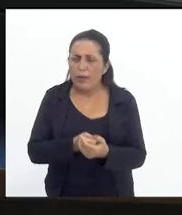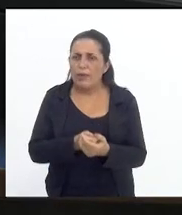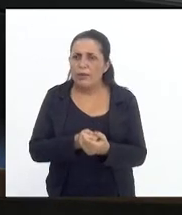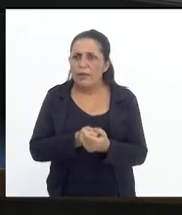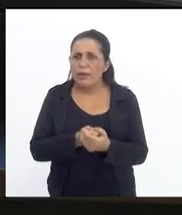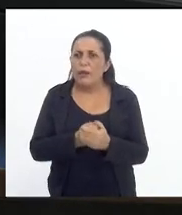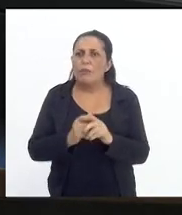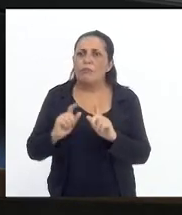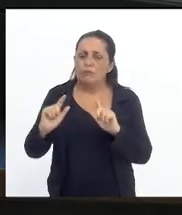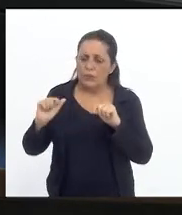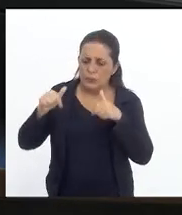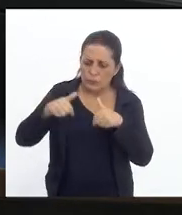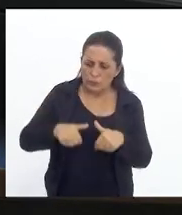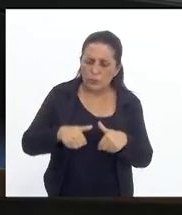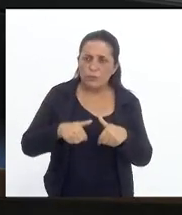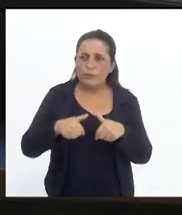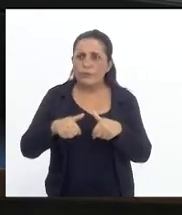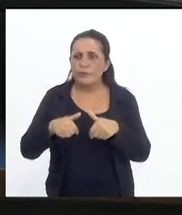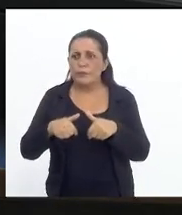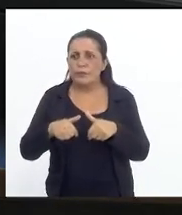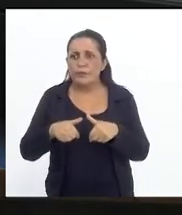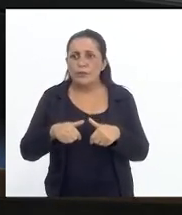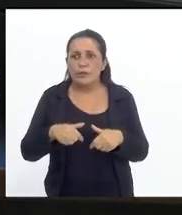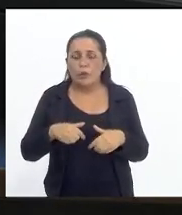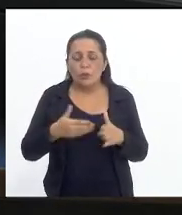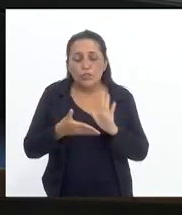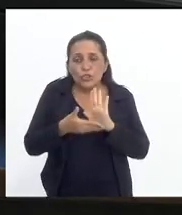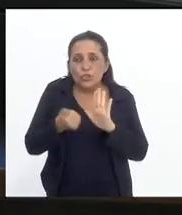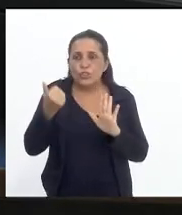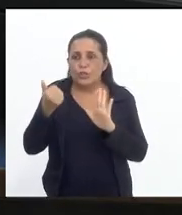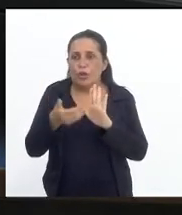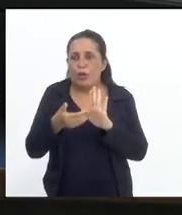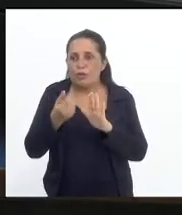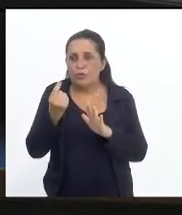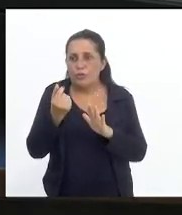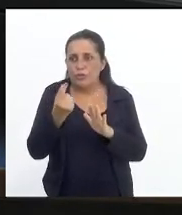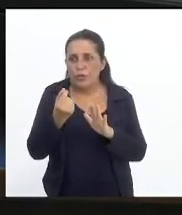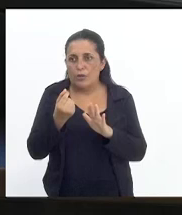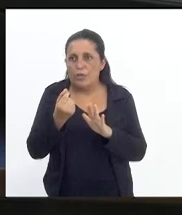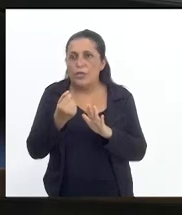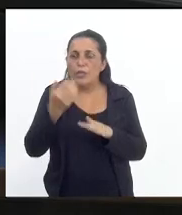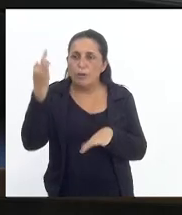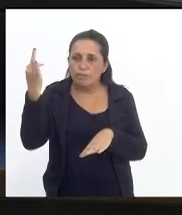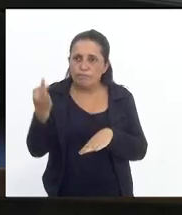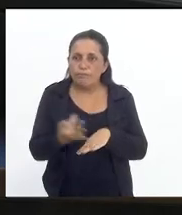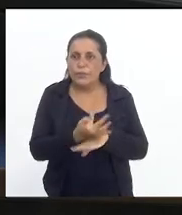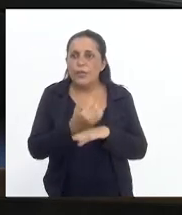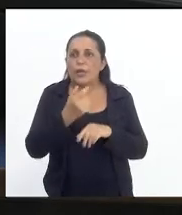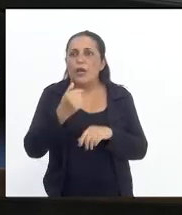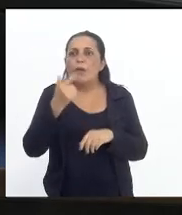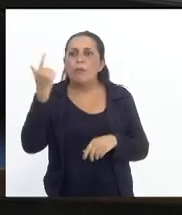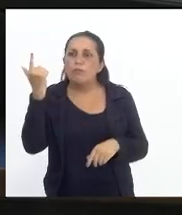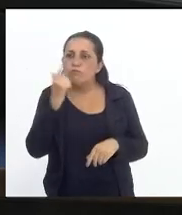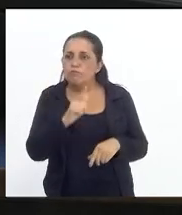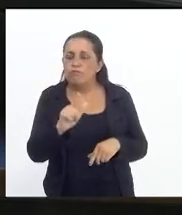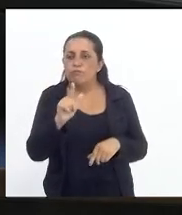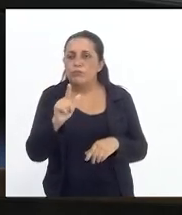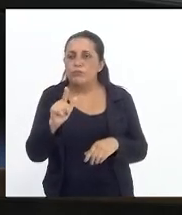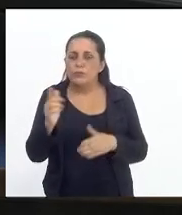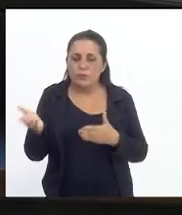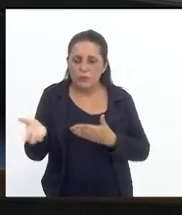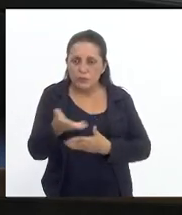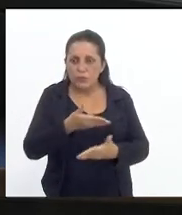que o estado tenha sem ter que desembolsar E com isso o superávit que a gente consiga fazer